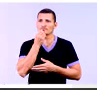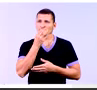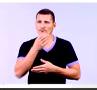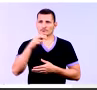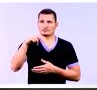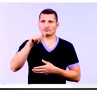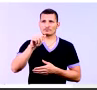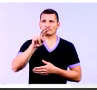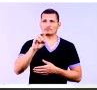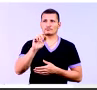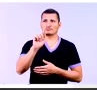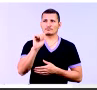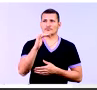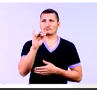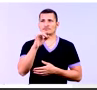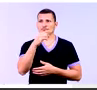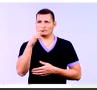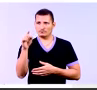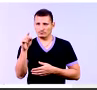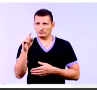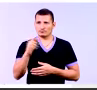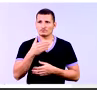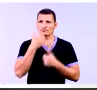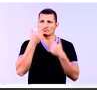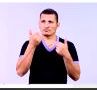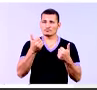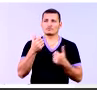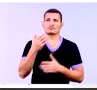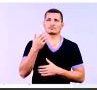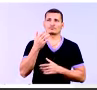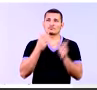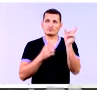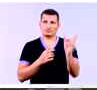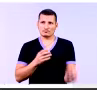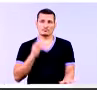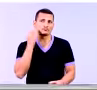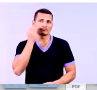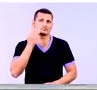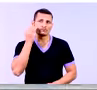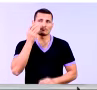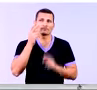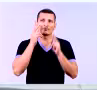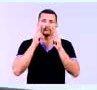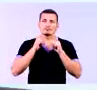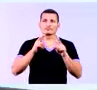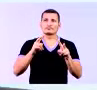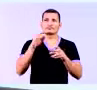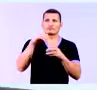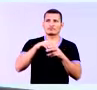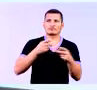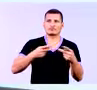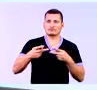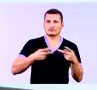navegabilidade e proporcionamos ao nosso cliente uma melhor experiência visual dentro do projeto.